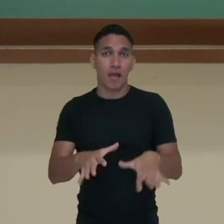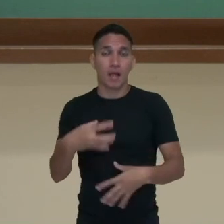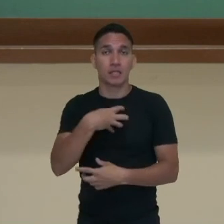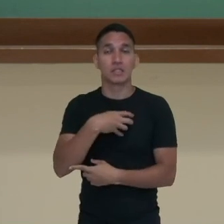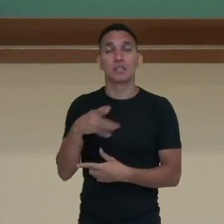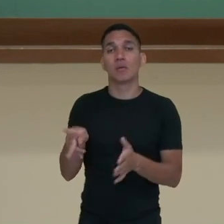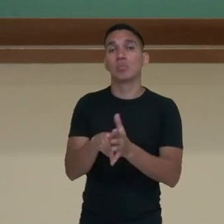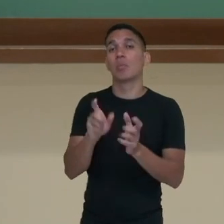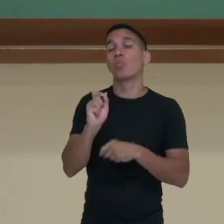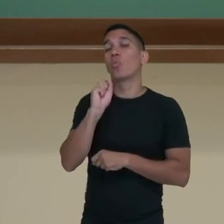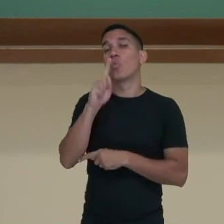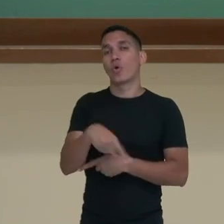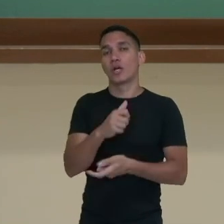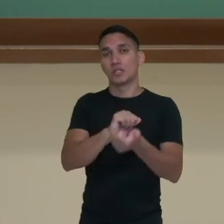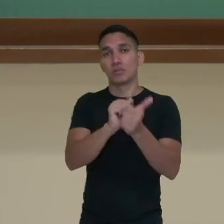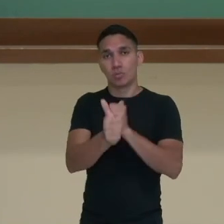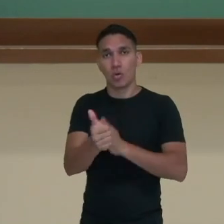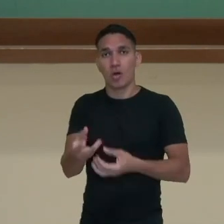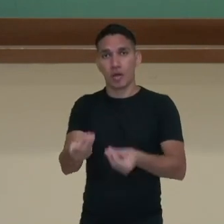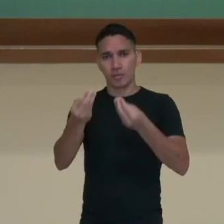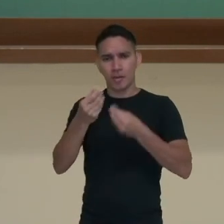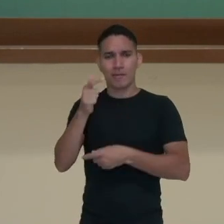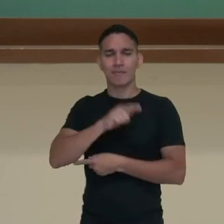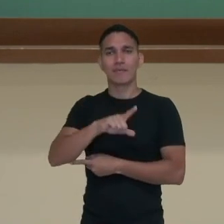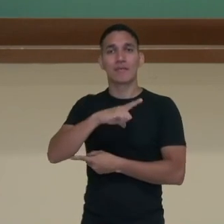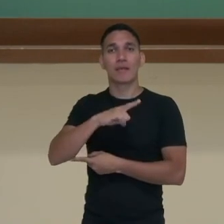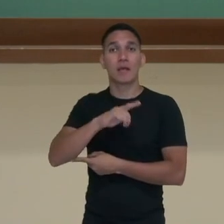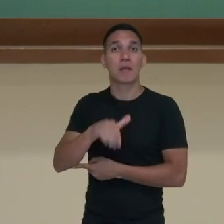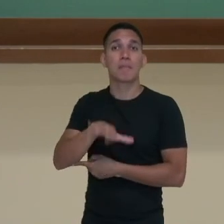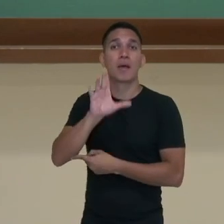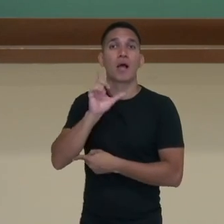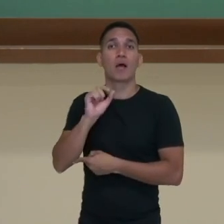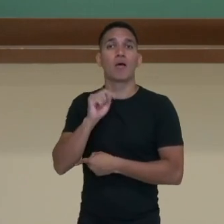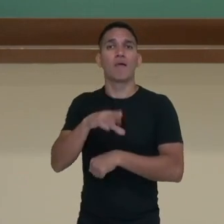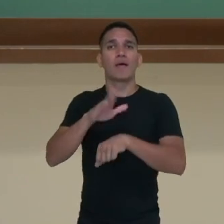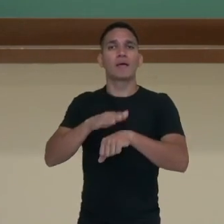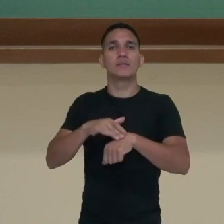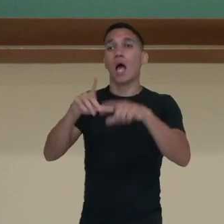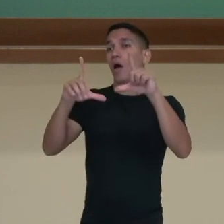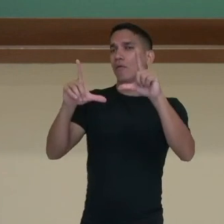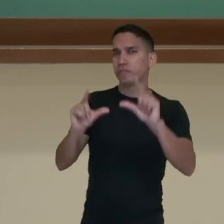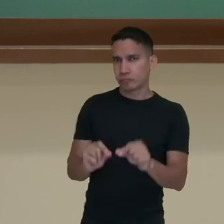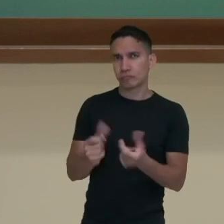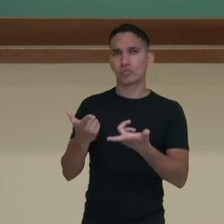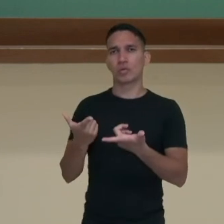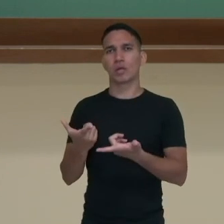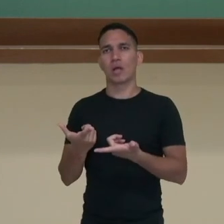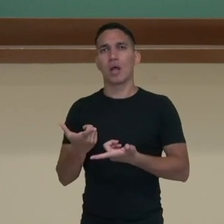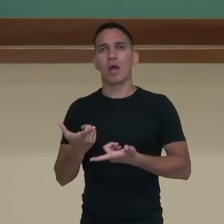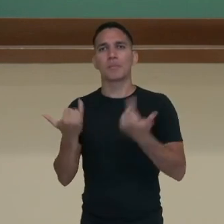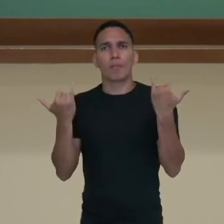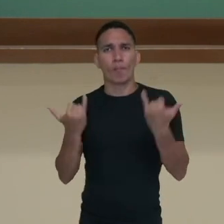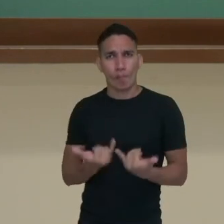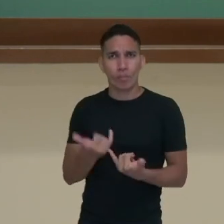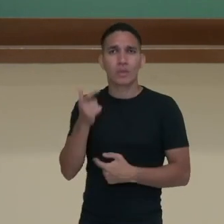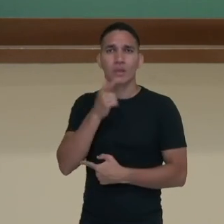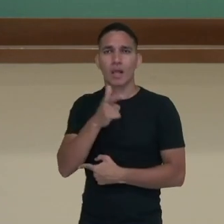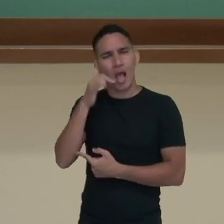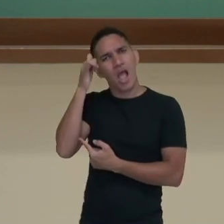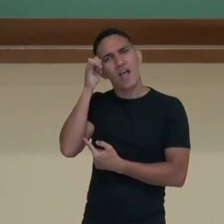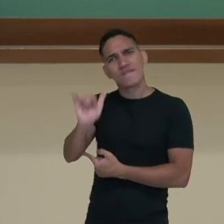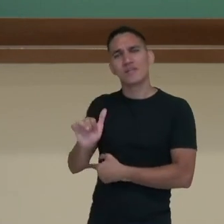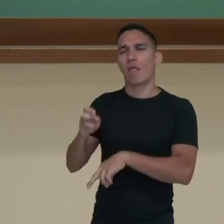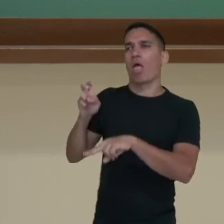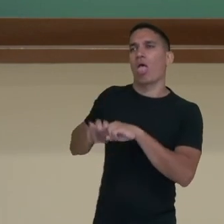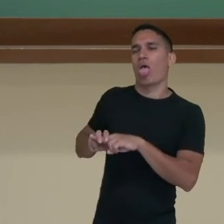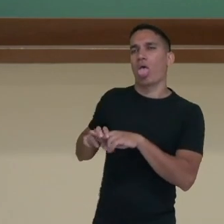também que ele traz uma redução de peso, tira do sedentarismo, um esporte que você pode estar